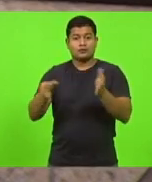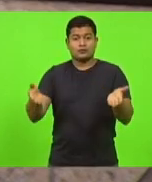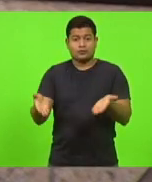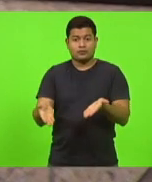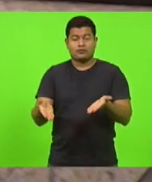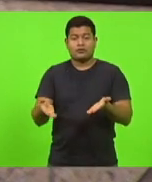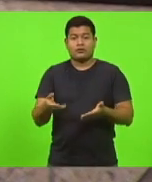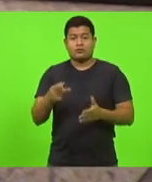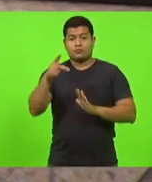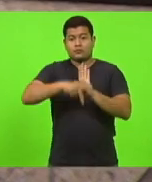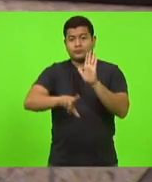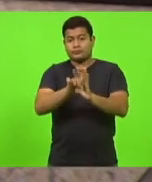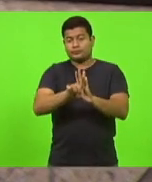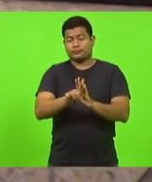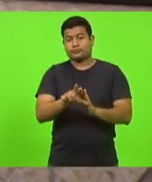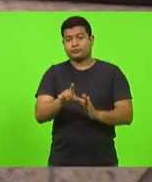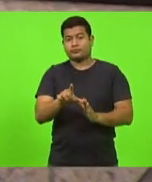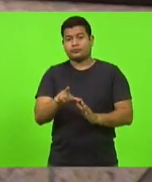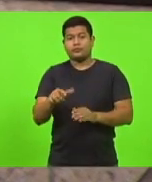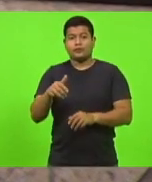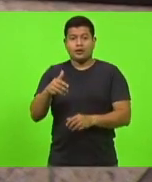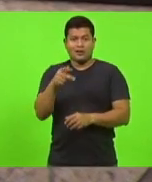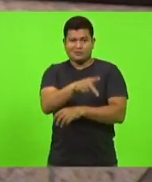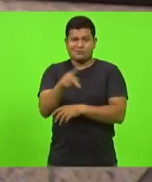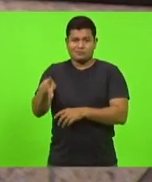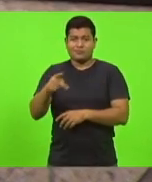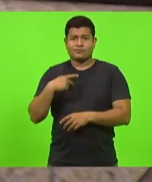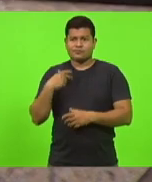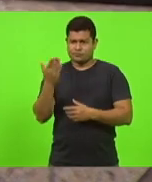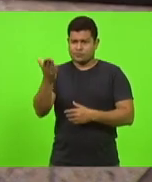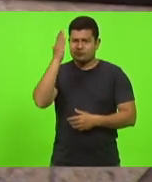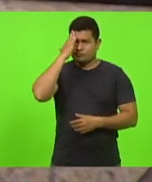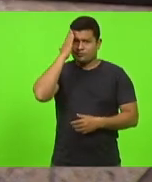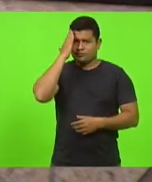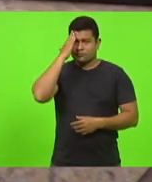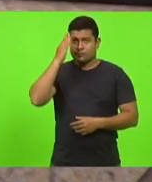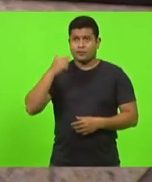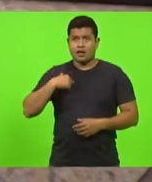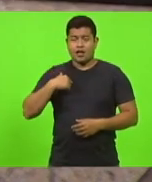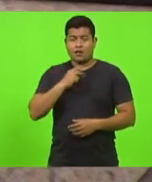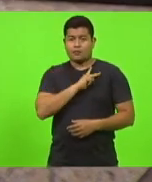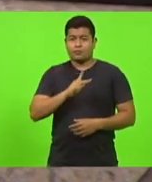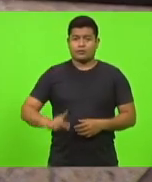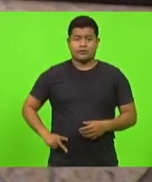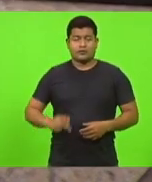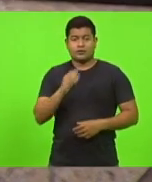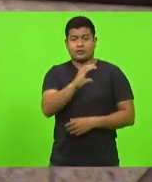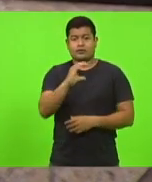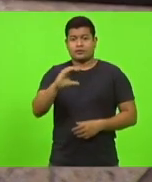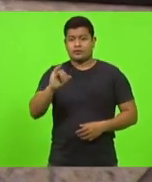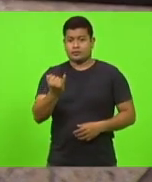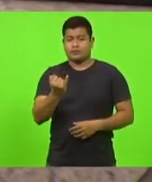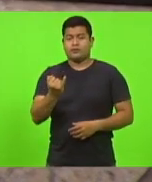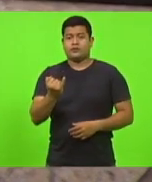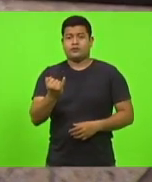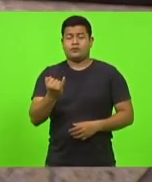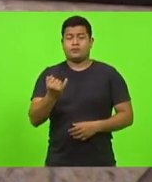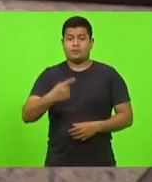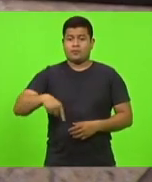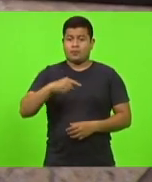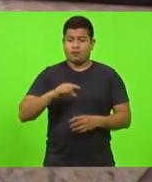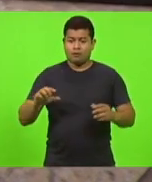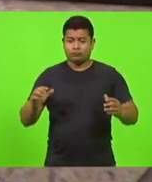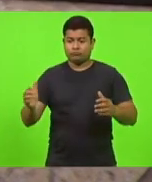magistério para cá, Vossa Excelência sabe muito bem disso, eu, como presidente da CCJ, reunimos os